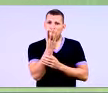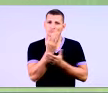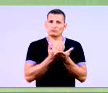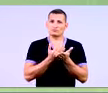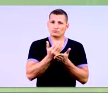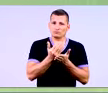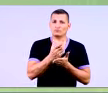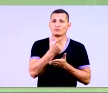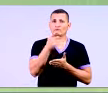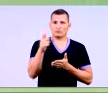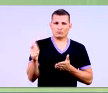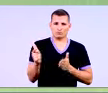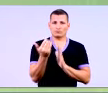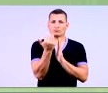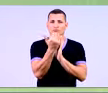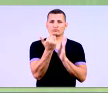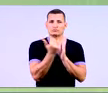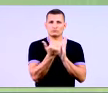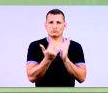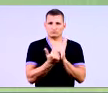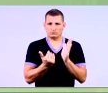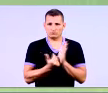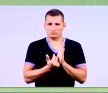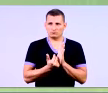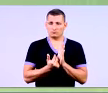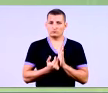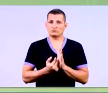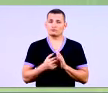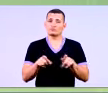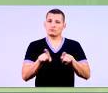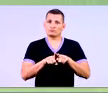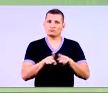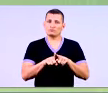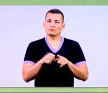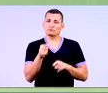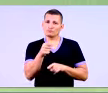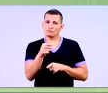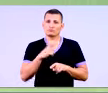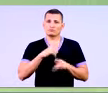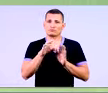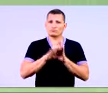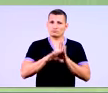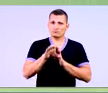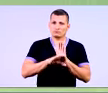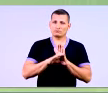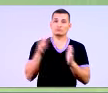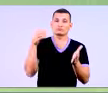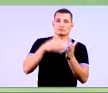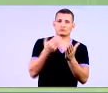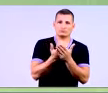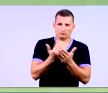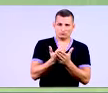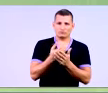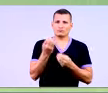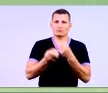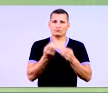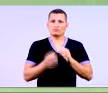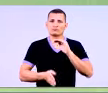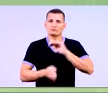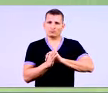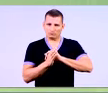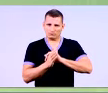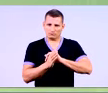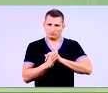outros programas e entre aquele conceito que a gente viu na última aula de entrada de dados entrada processamento e